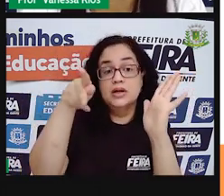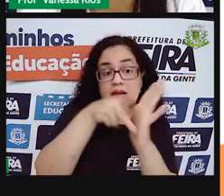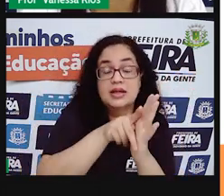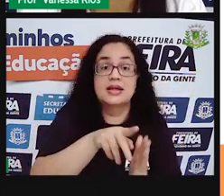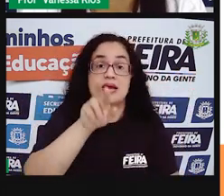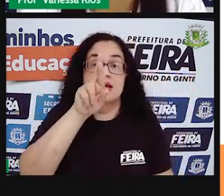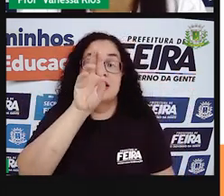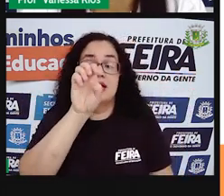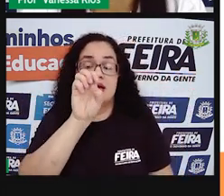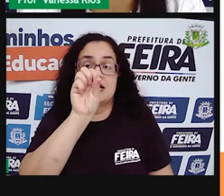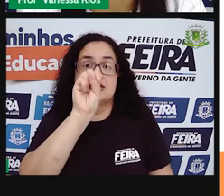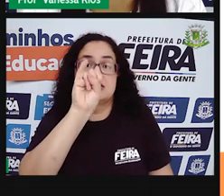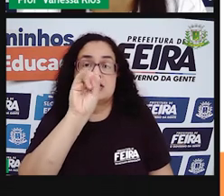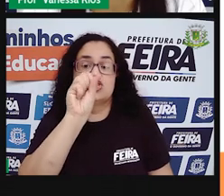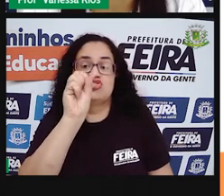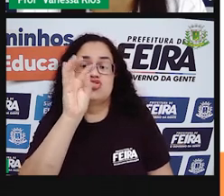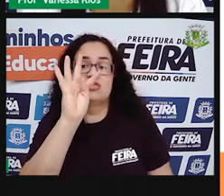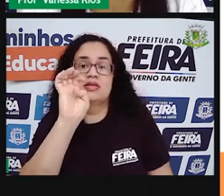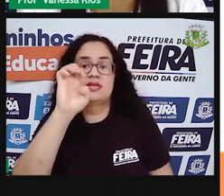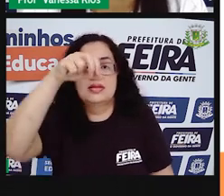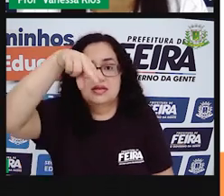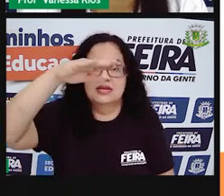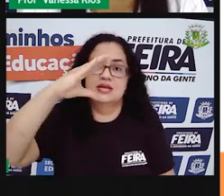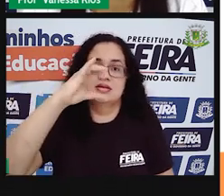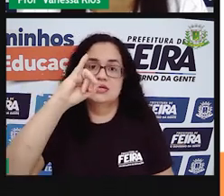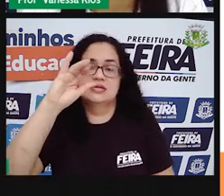a resistência.